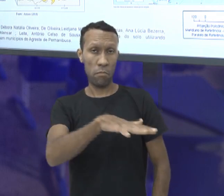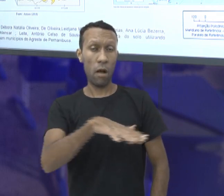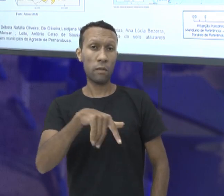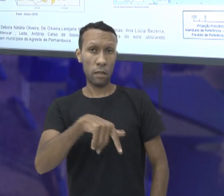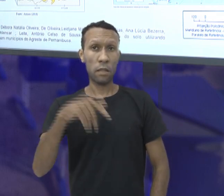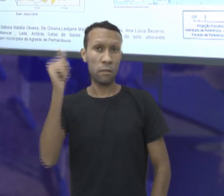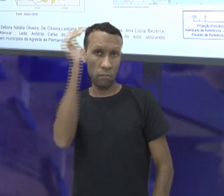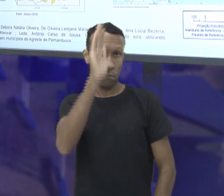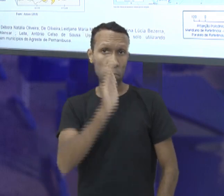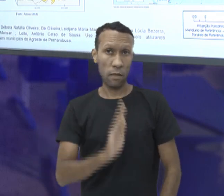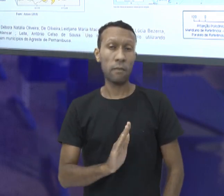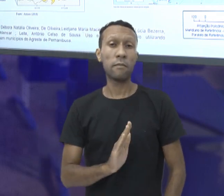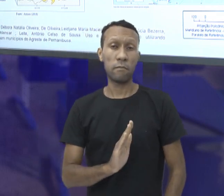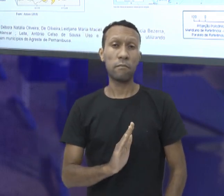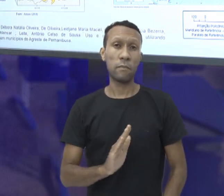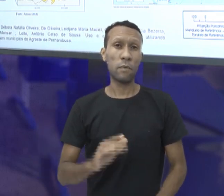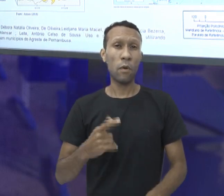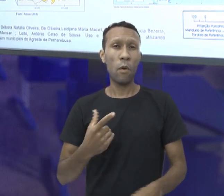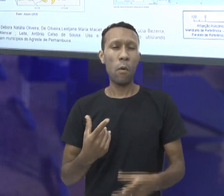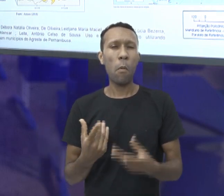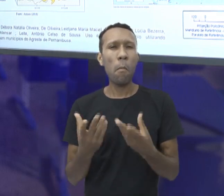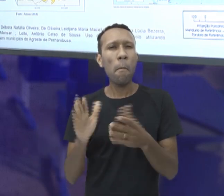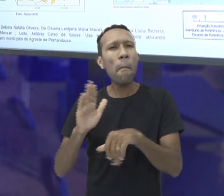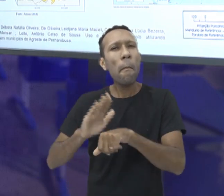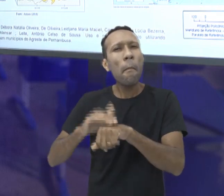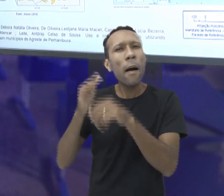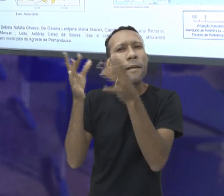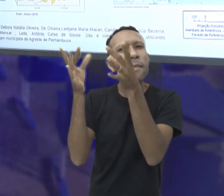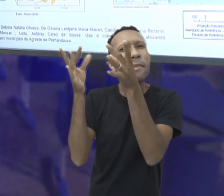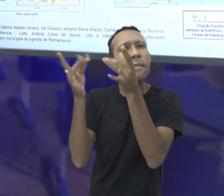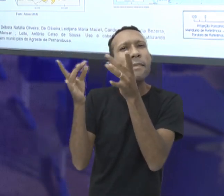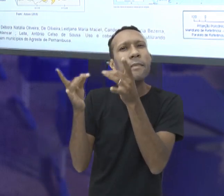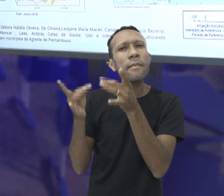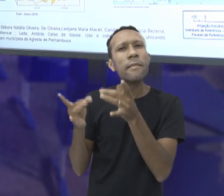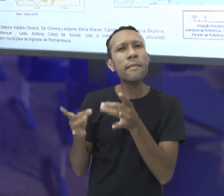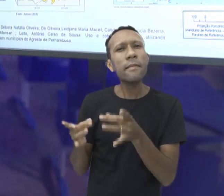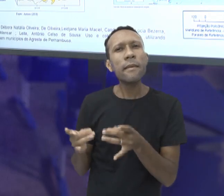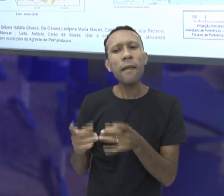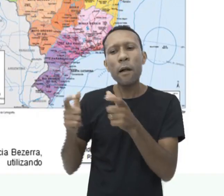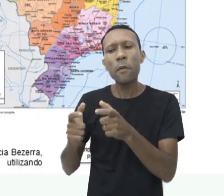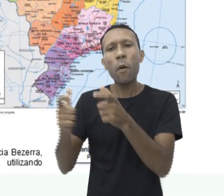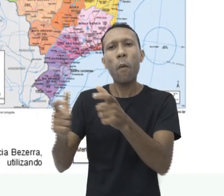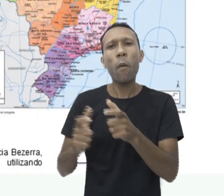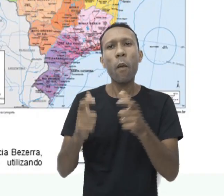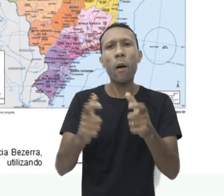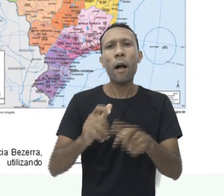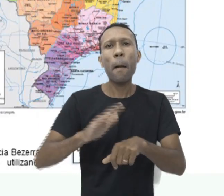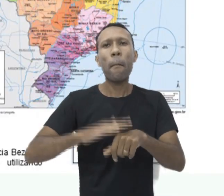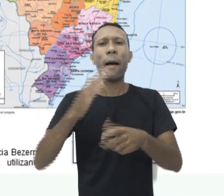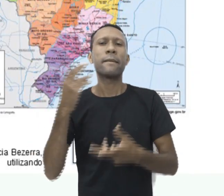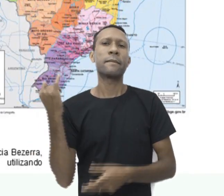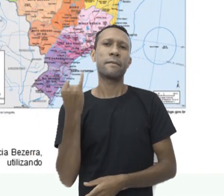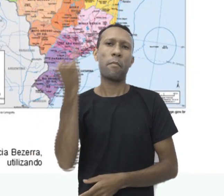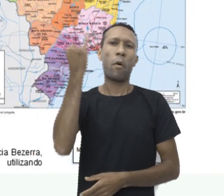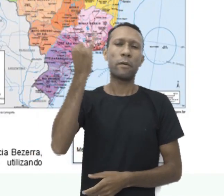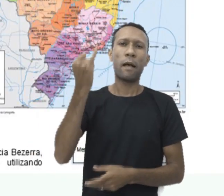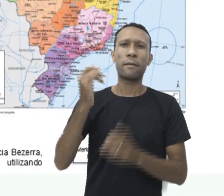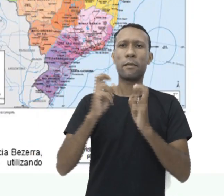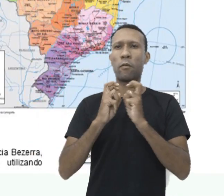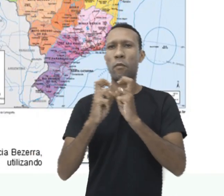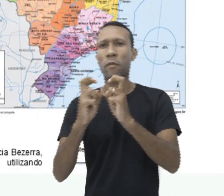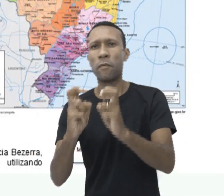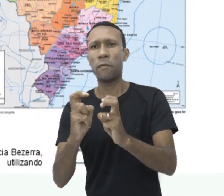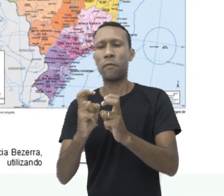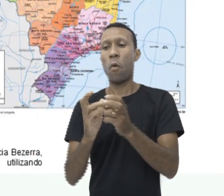Brasil com um detalhamento dos pontos mais importantes, como as ferrovias, rodovias,